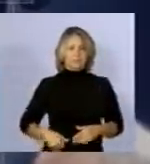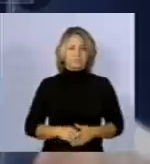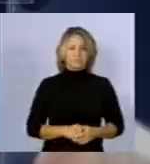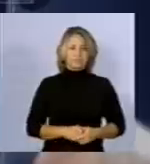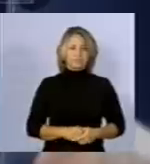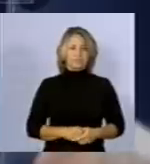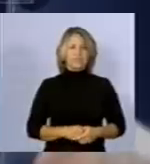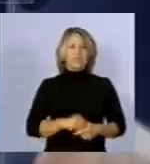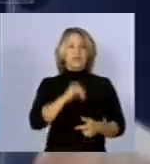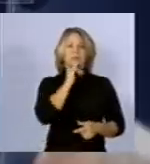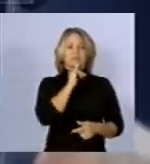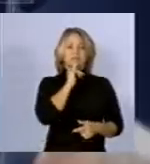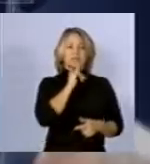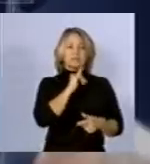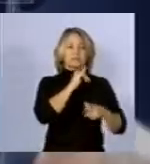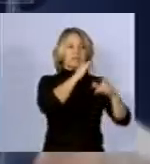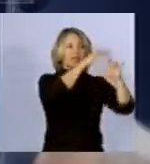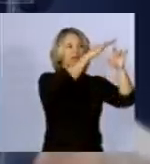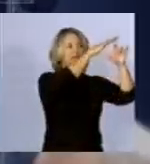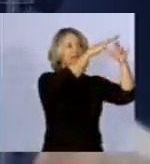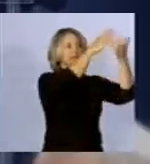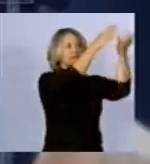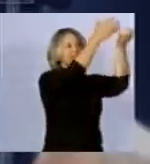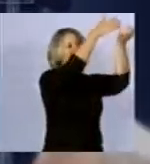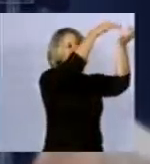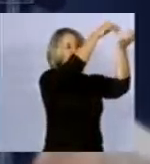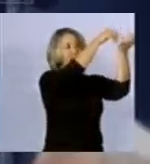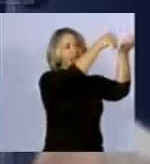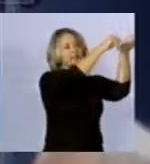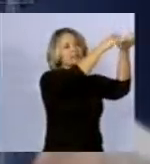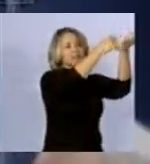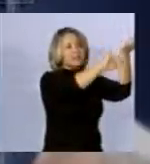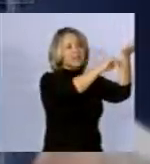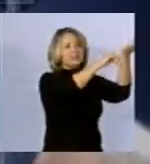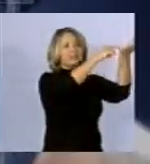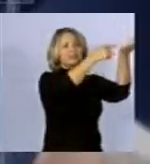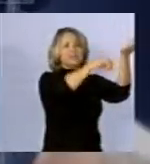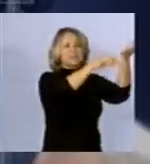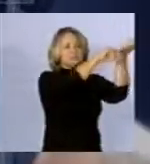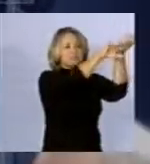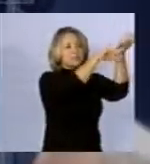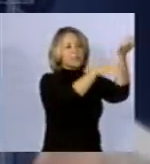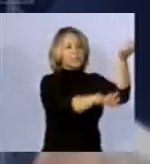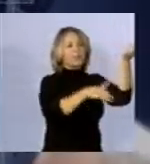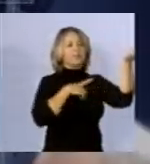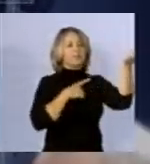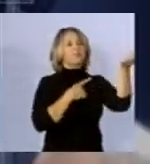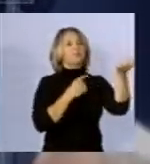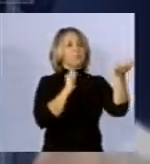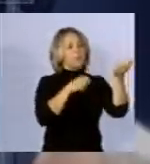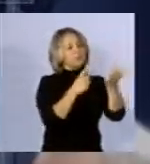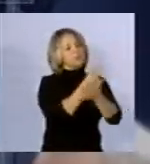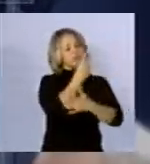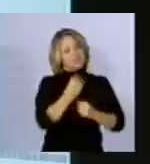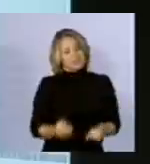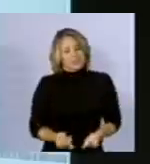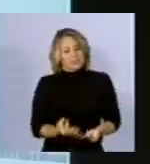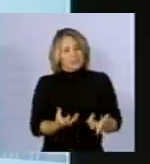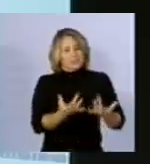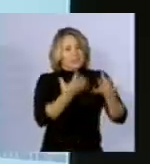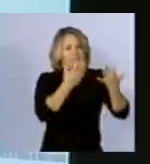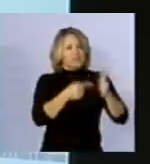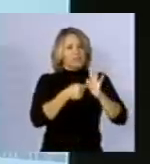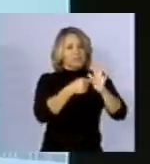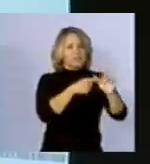n essas antenas e Torres e linhas provocam incêndios aí um exemplo eh de incêndio na estação de